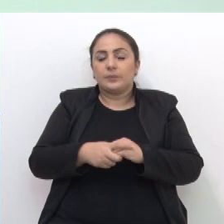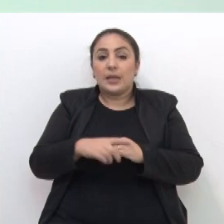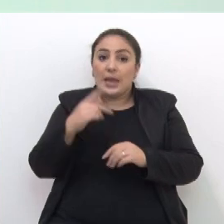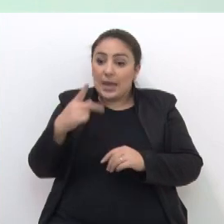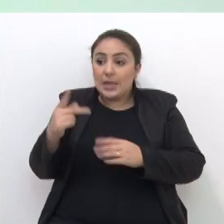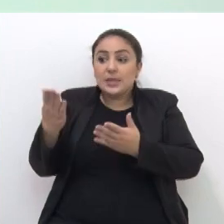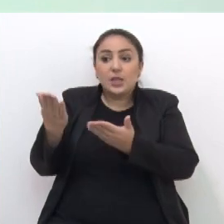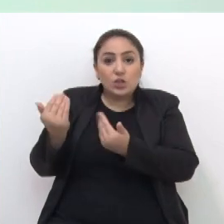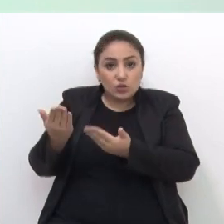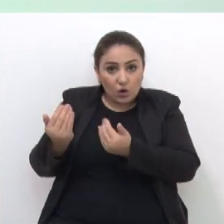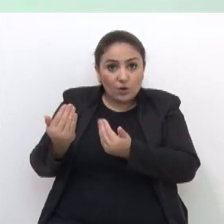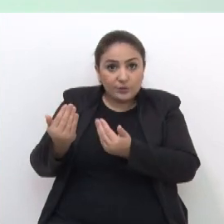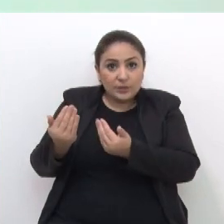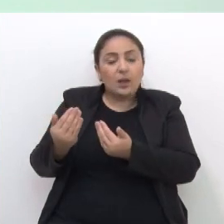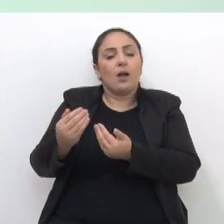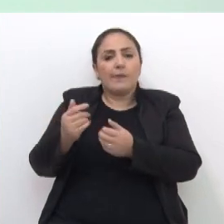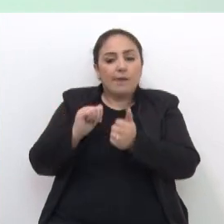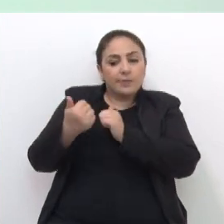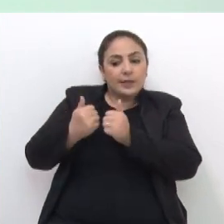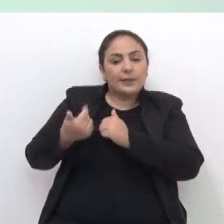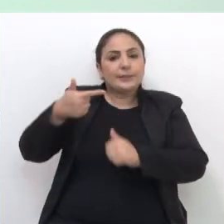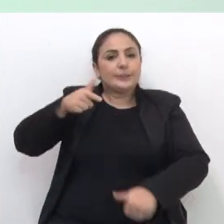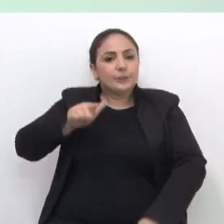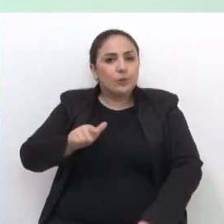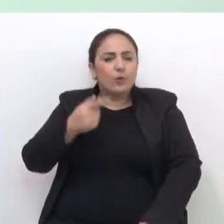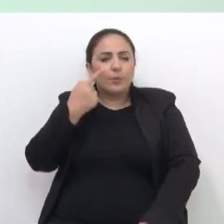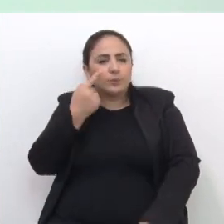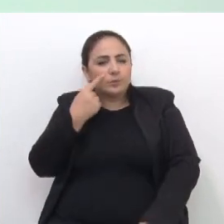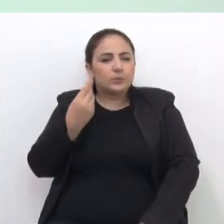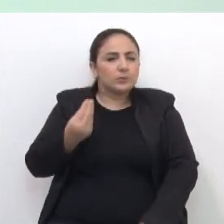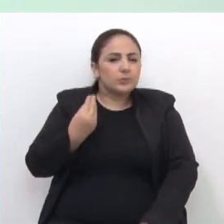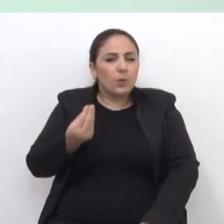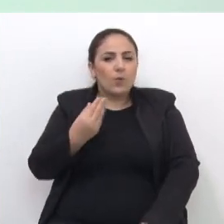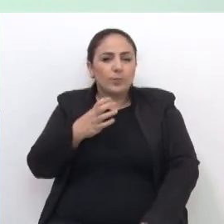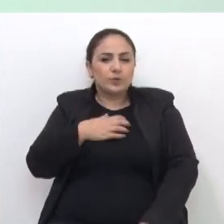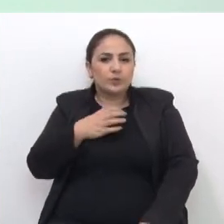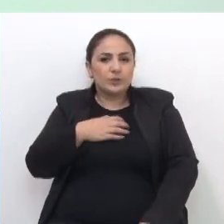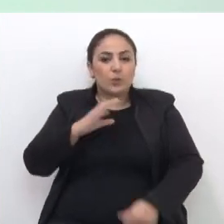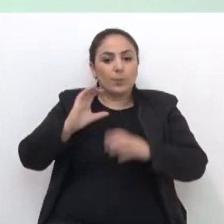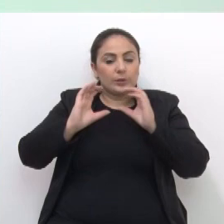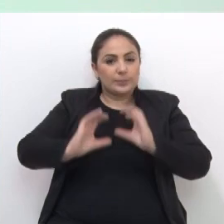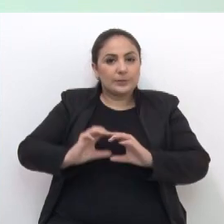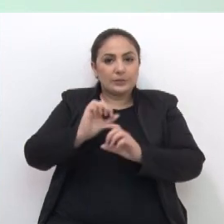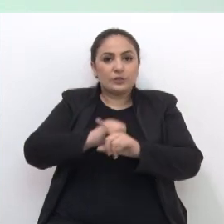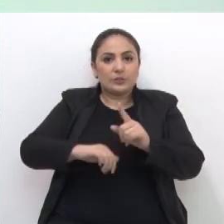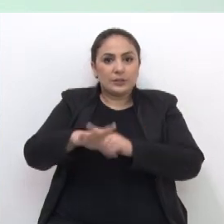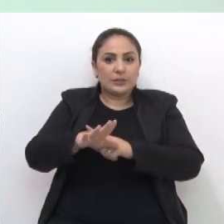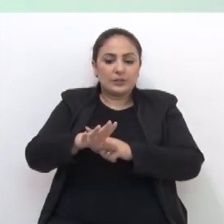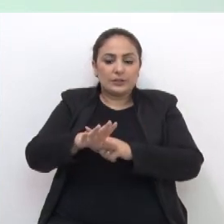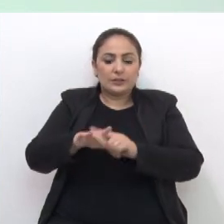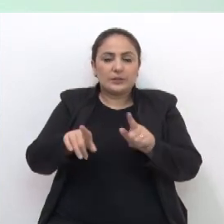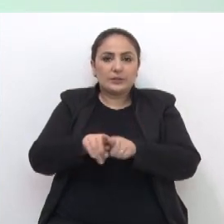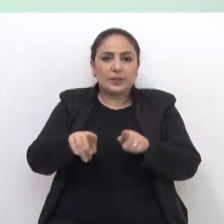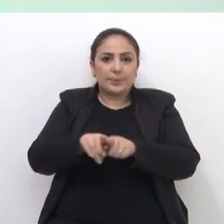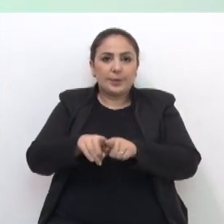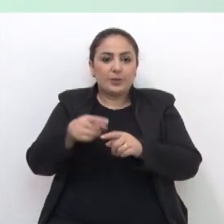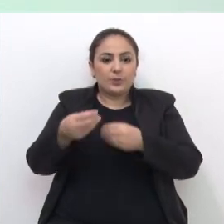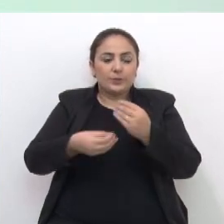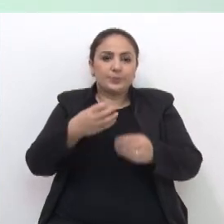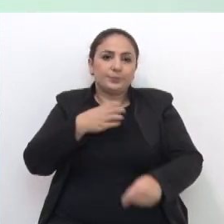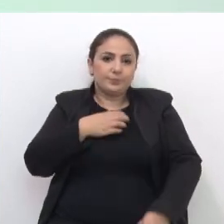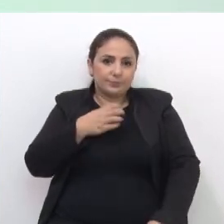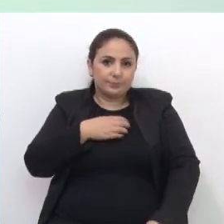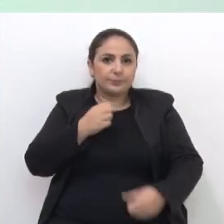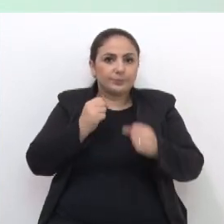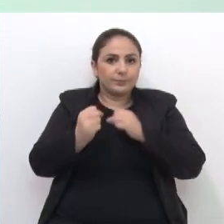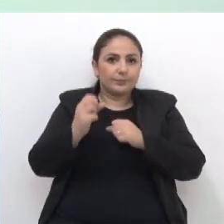banda, esse jovem vai reavaliar a sua condição, o seu comportamento na sociedade, a que